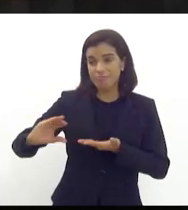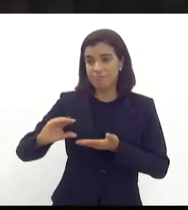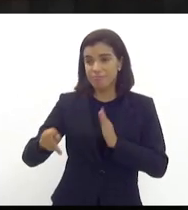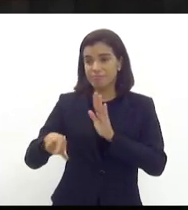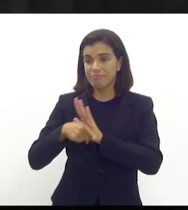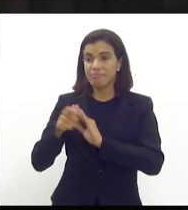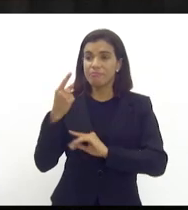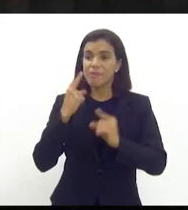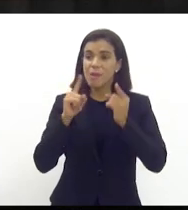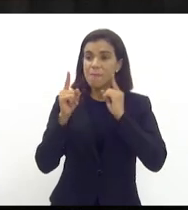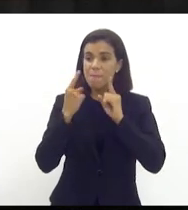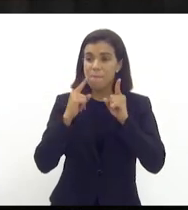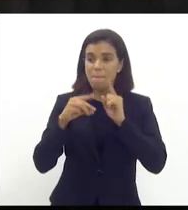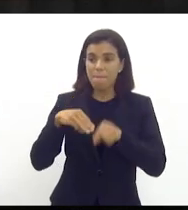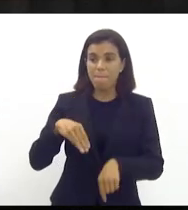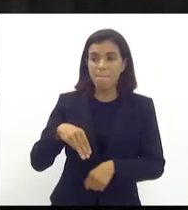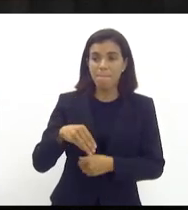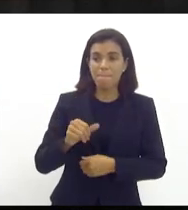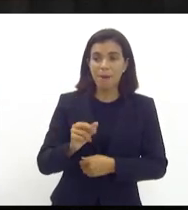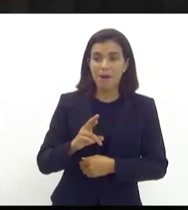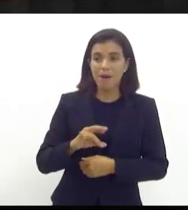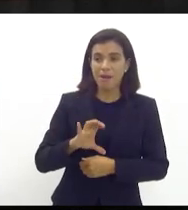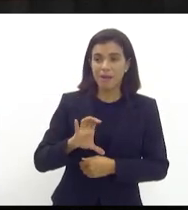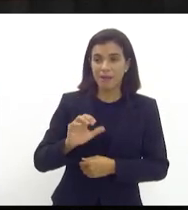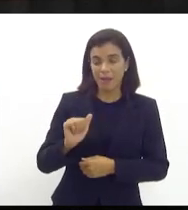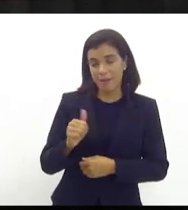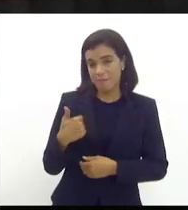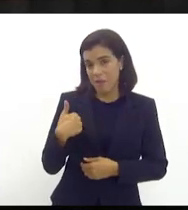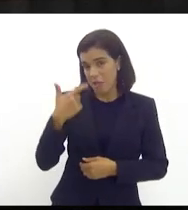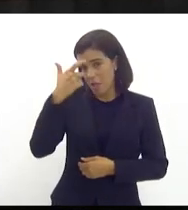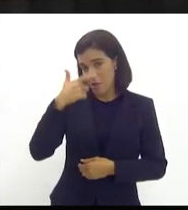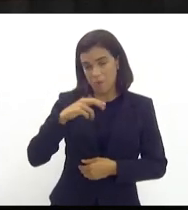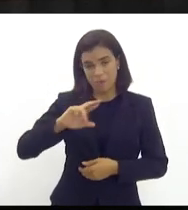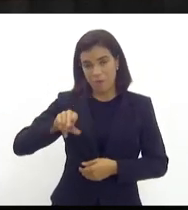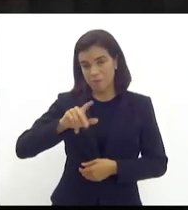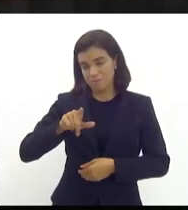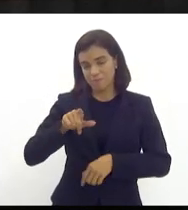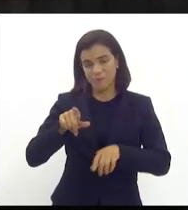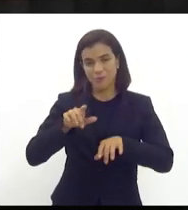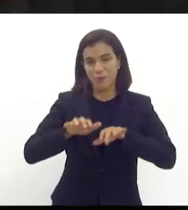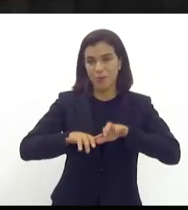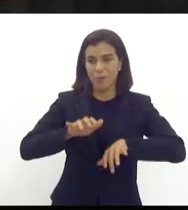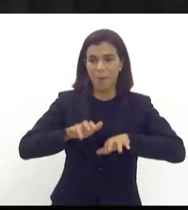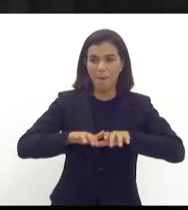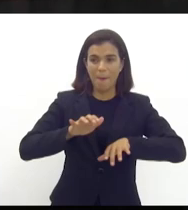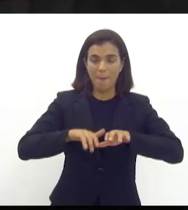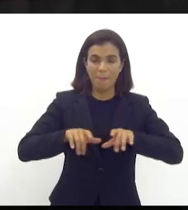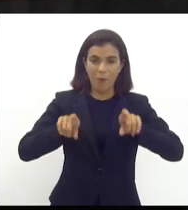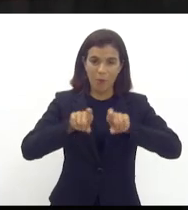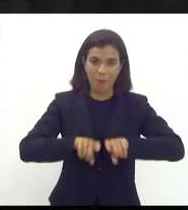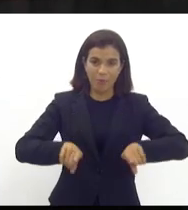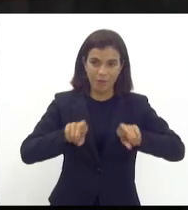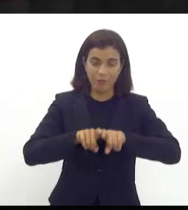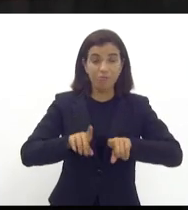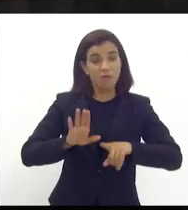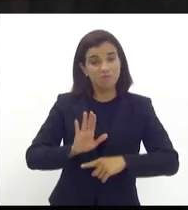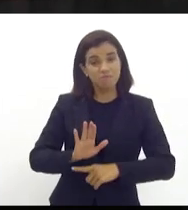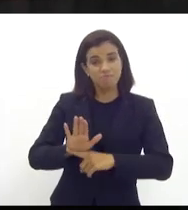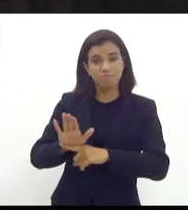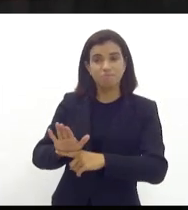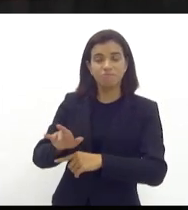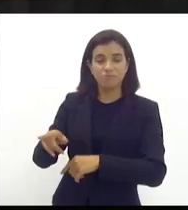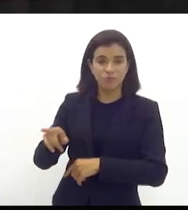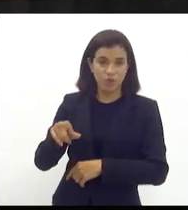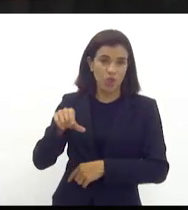os IPMs dos 92 municípios, nem que eu fosse um computador. Mas vai ajudar, seguramente,